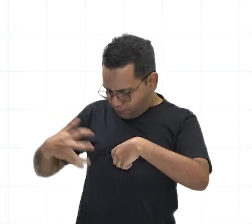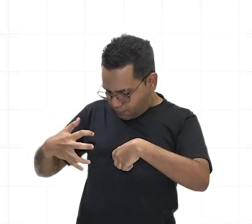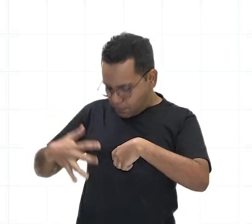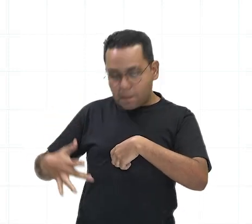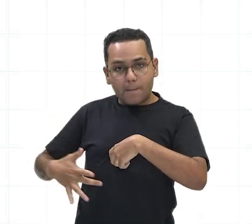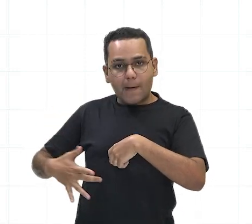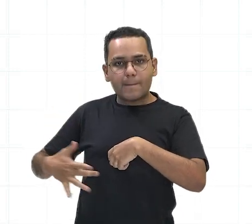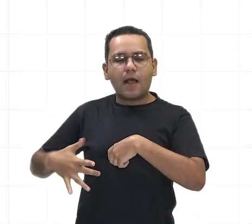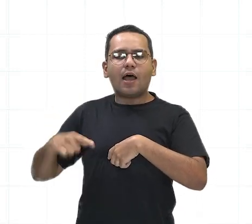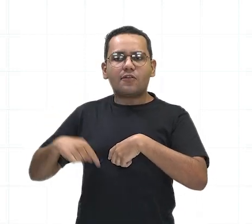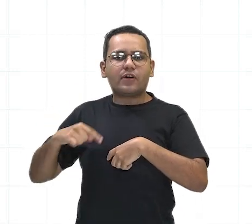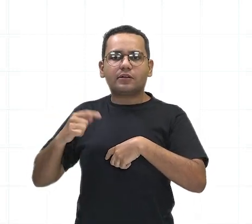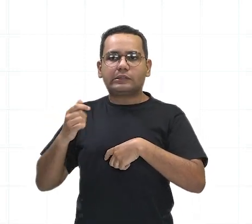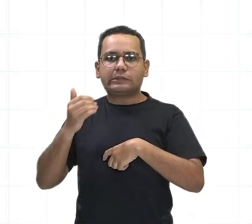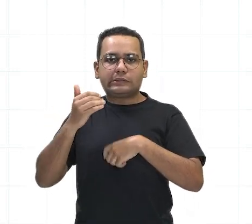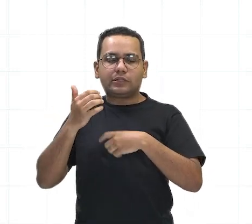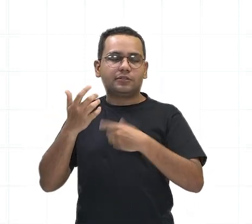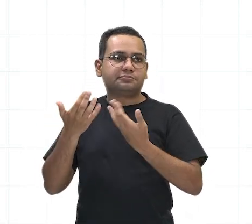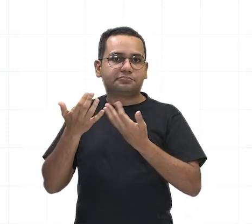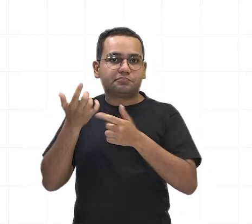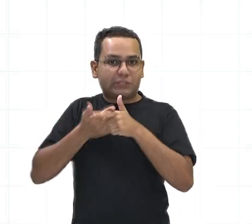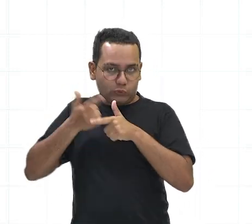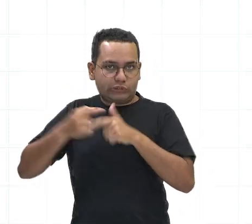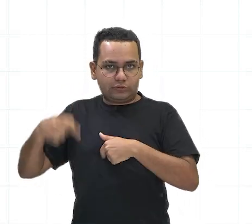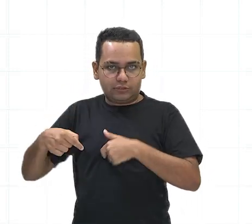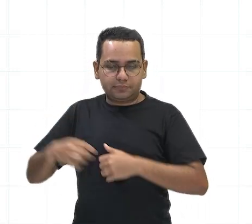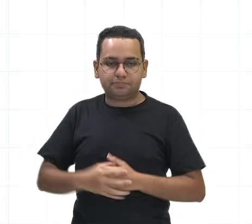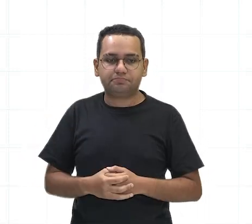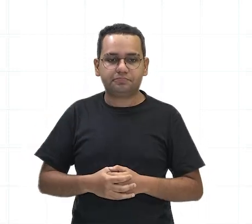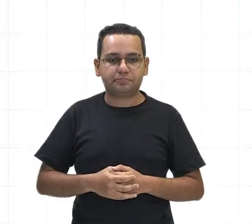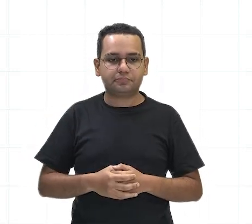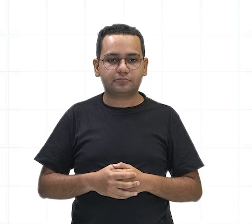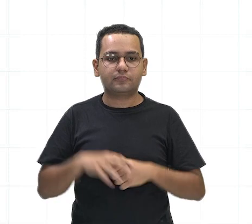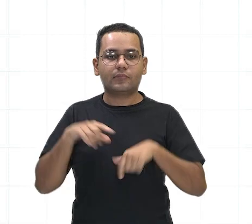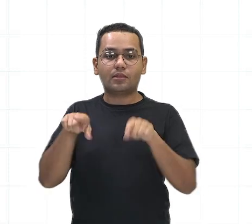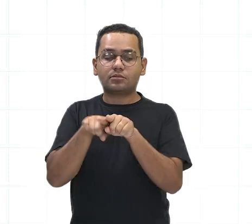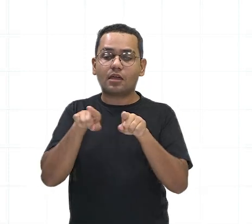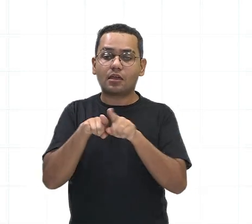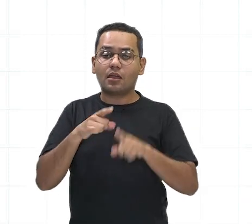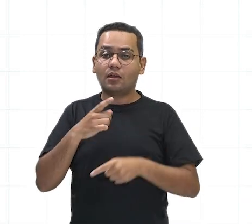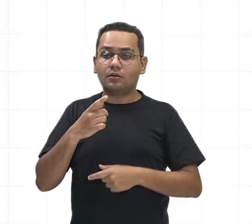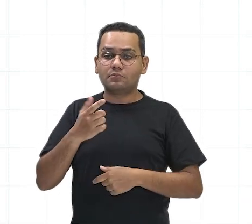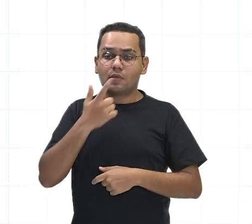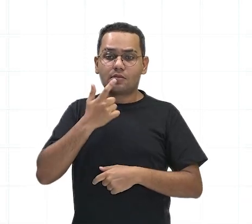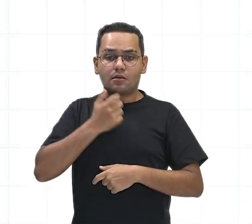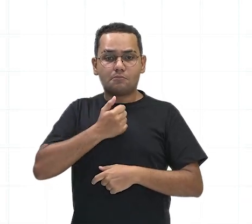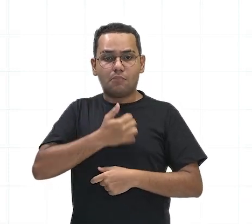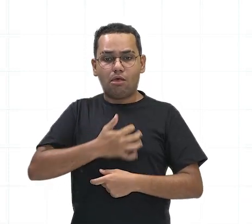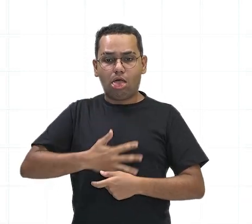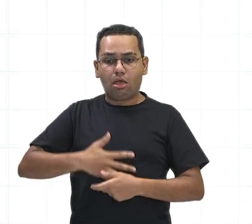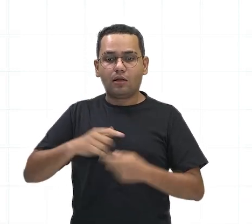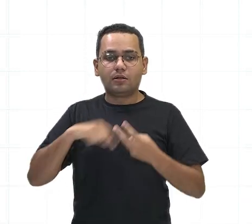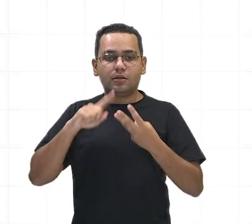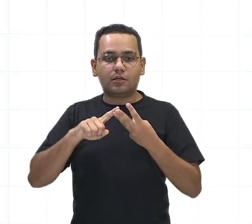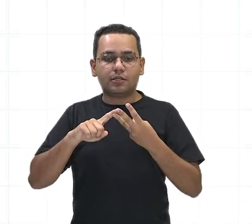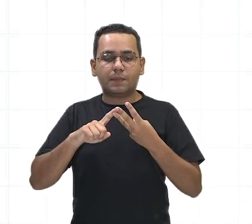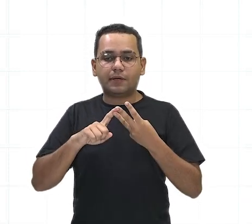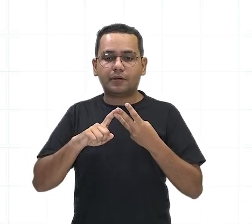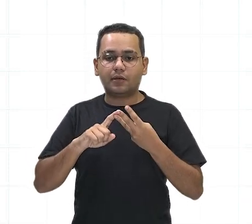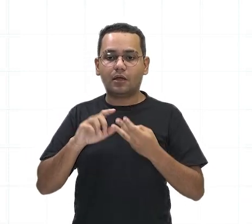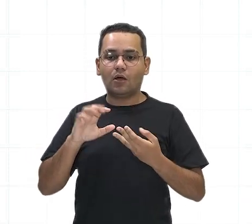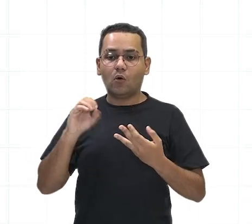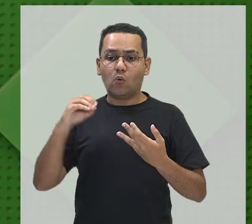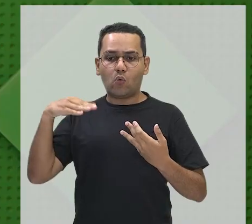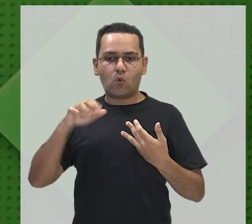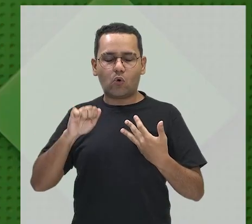Além de hemorragias, hipotensão e coma, né? Pode levar a pessoa ali ao coma, por exemplo, como a gente está observando ali alguns